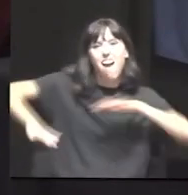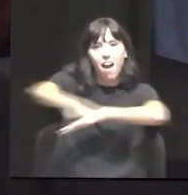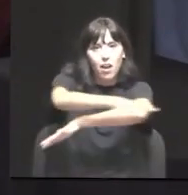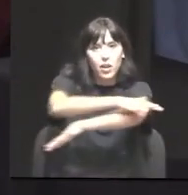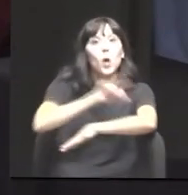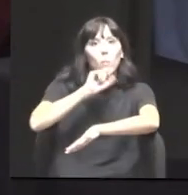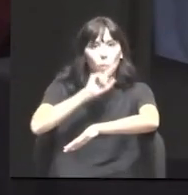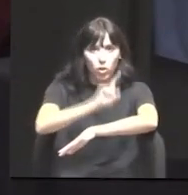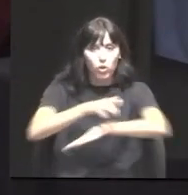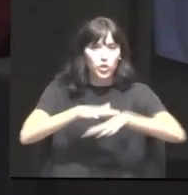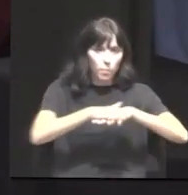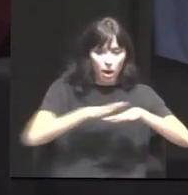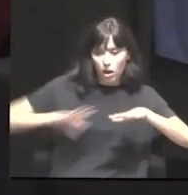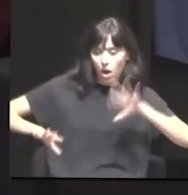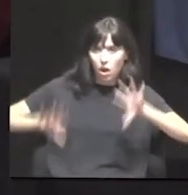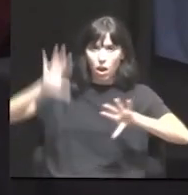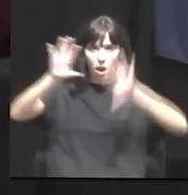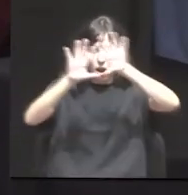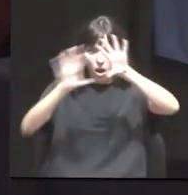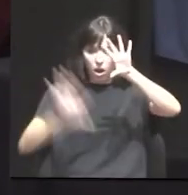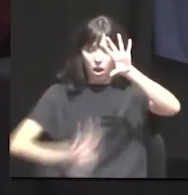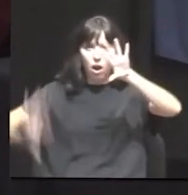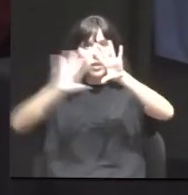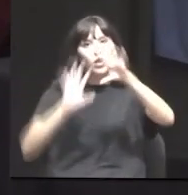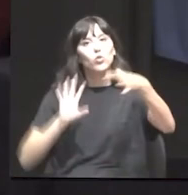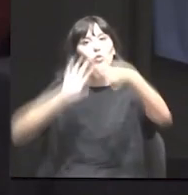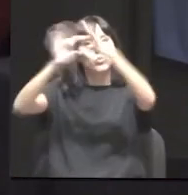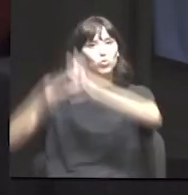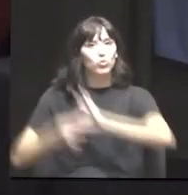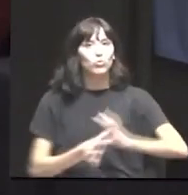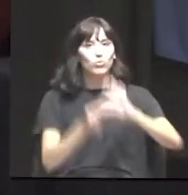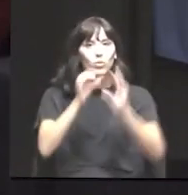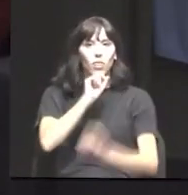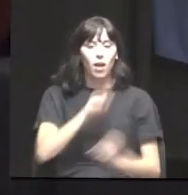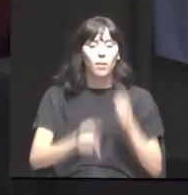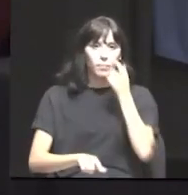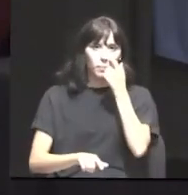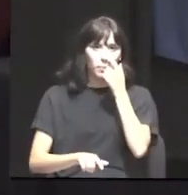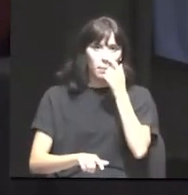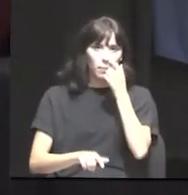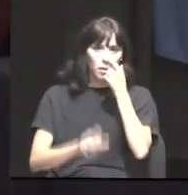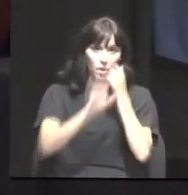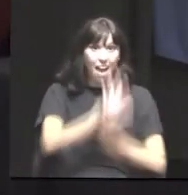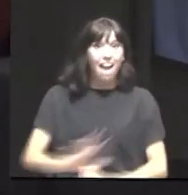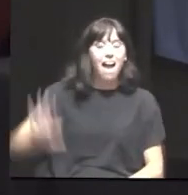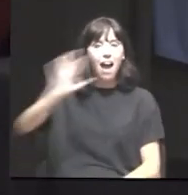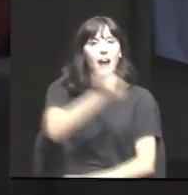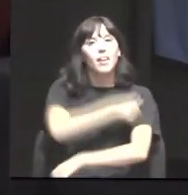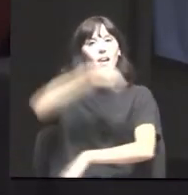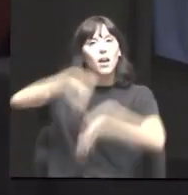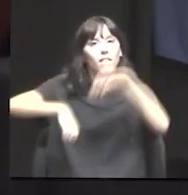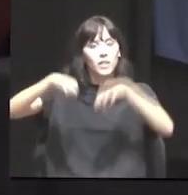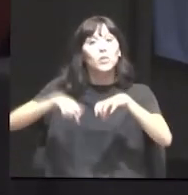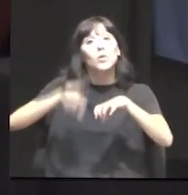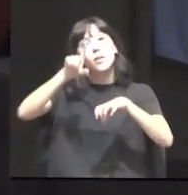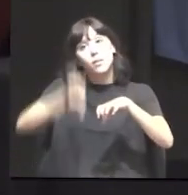que podem ligar os bairros das zonas norte e nascente de Lisboa, criando uma zona habitacional que inclua o segundo pulmão